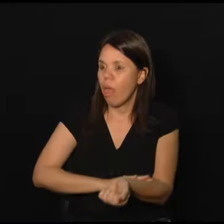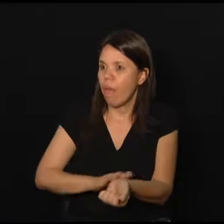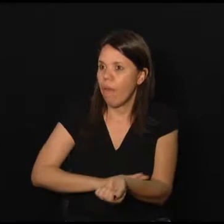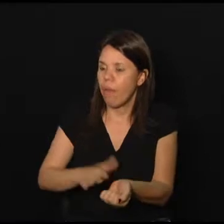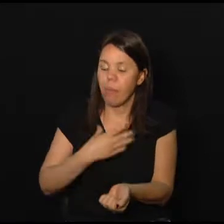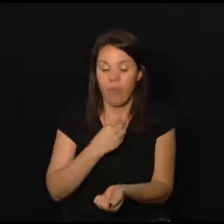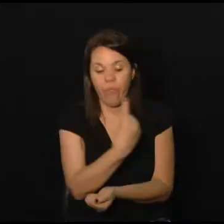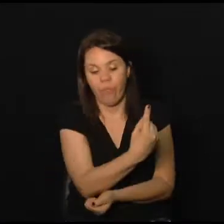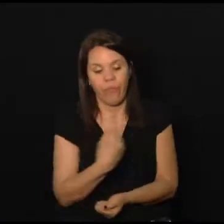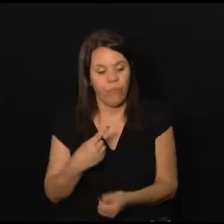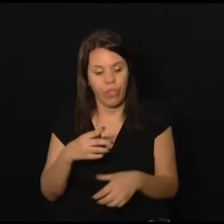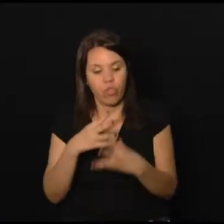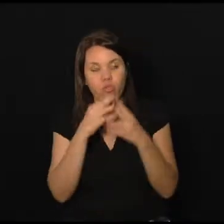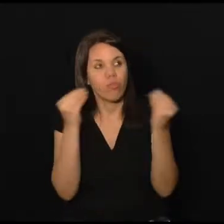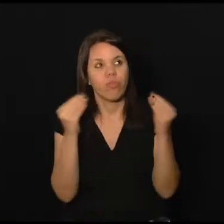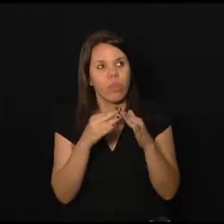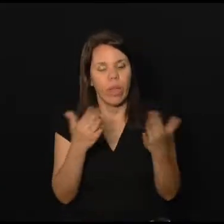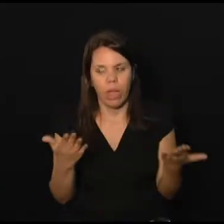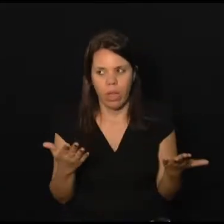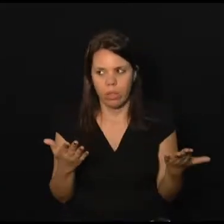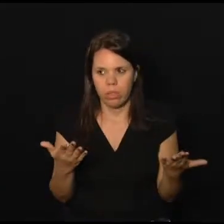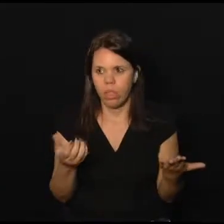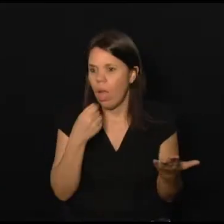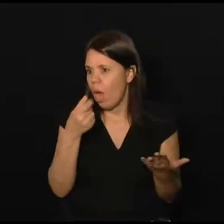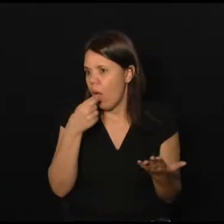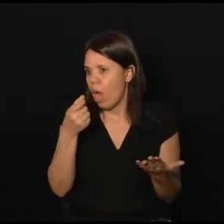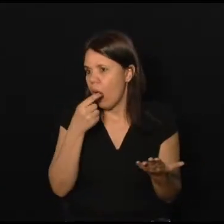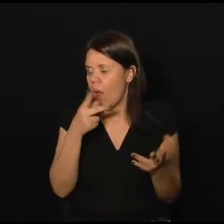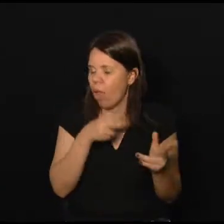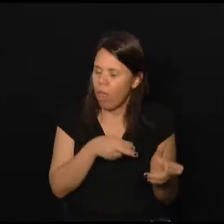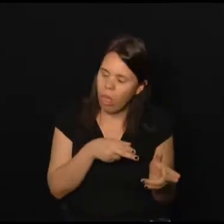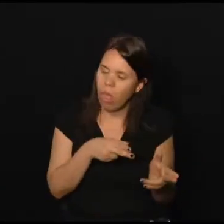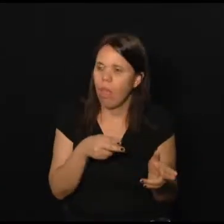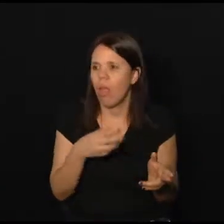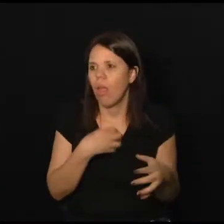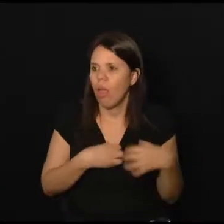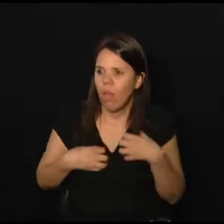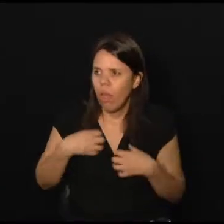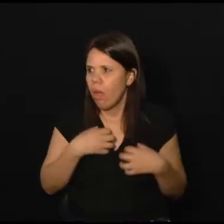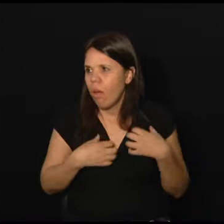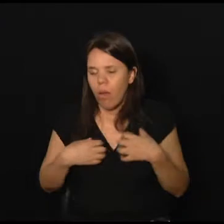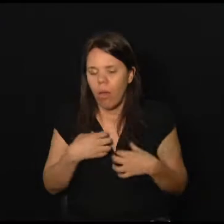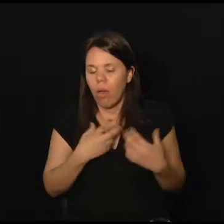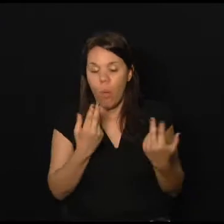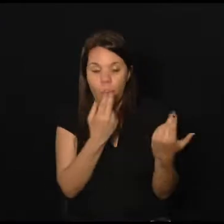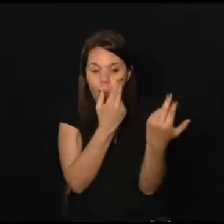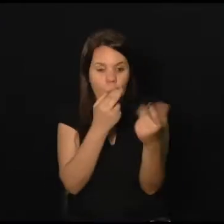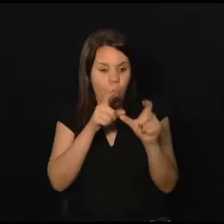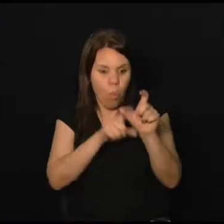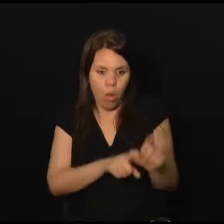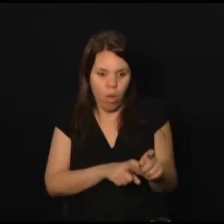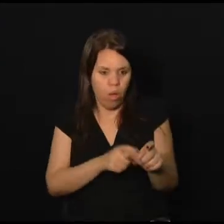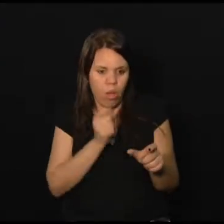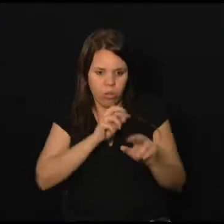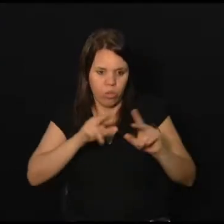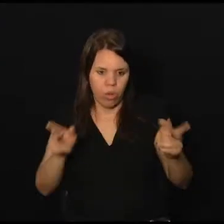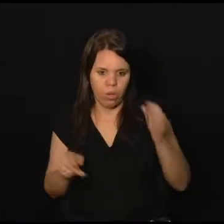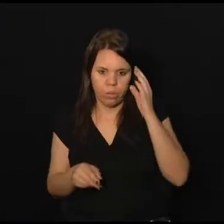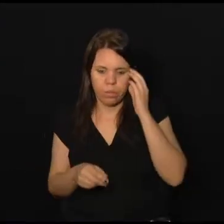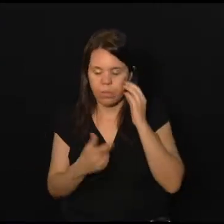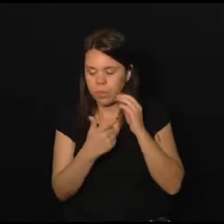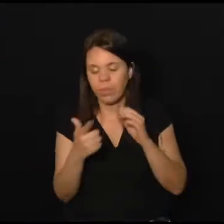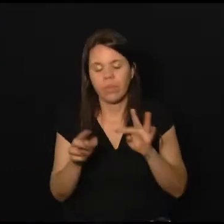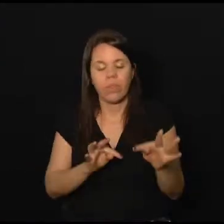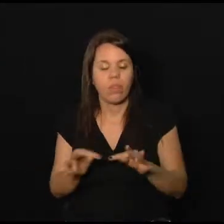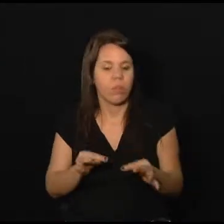filho não apareceu. Né? Aí vai e toma um remédio de forma sem ter um profissional. Então,